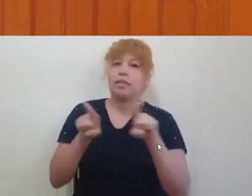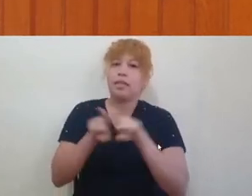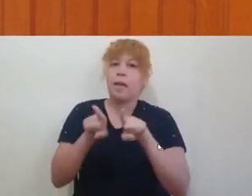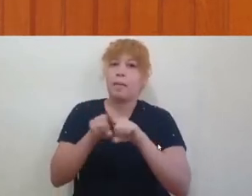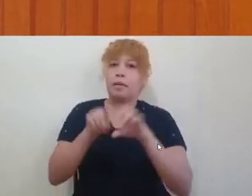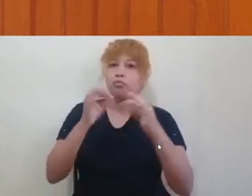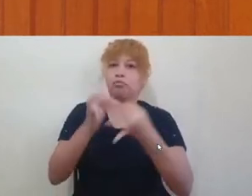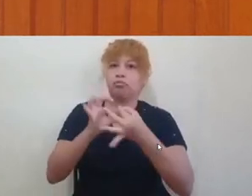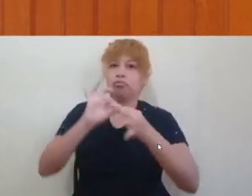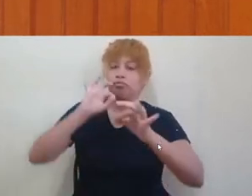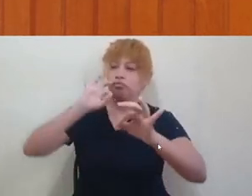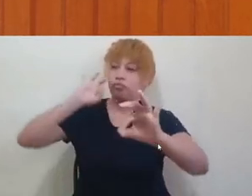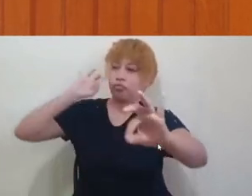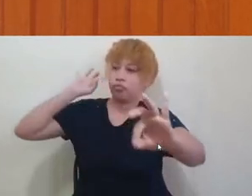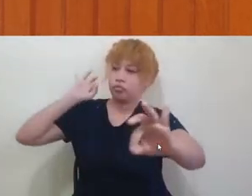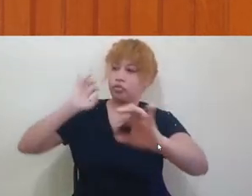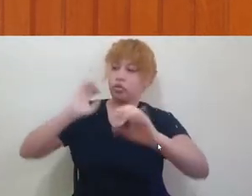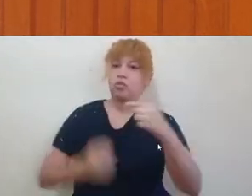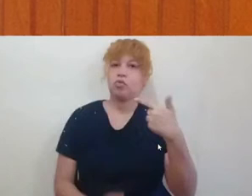do Consumo, SEDE,